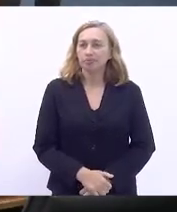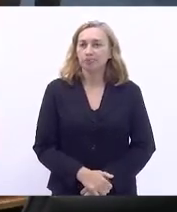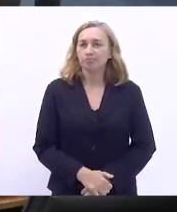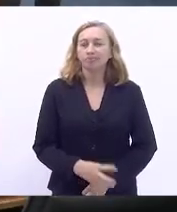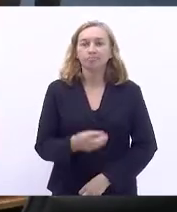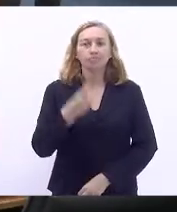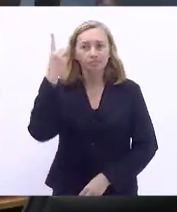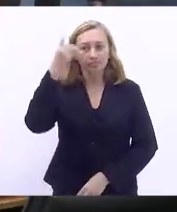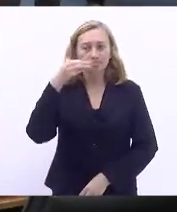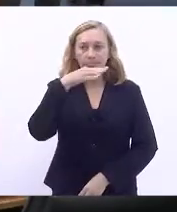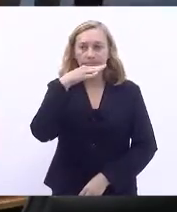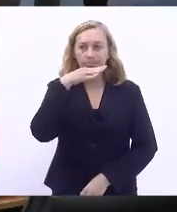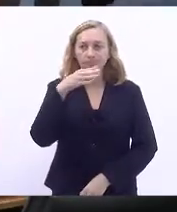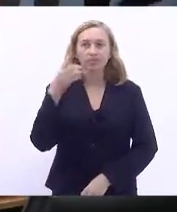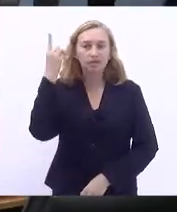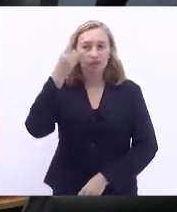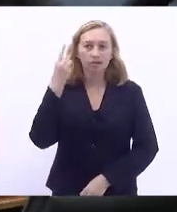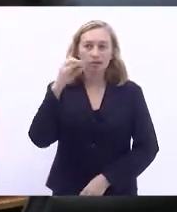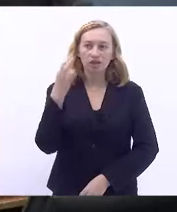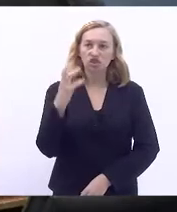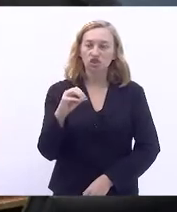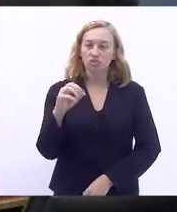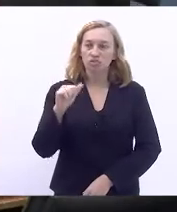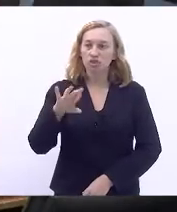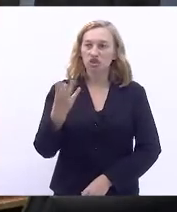Chiquinho da Mangueira, deputado Chico Machado.